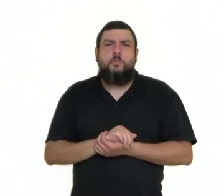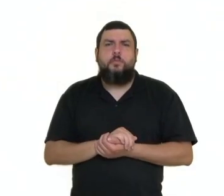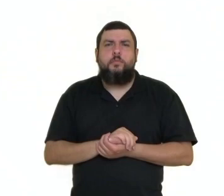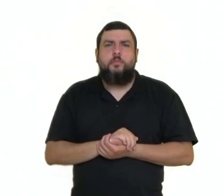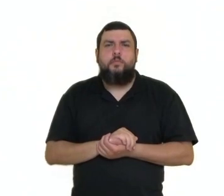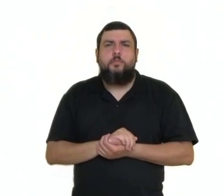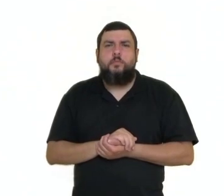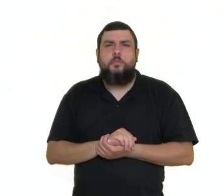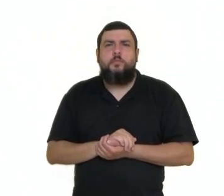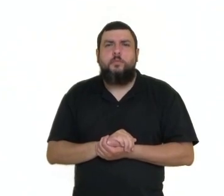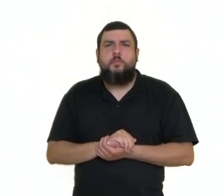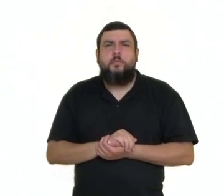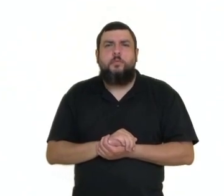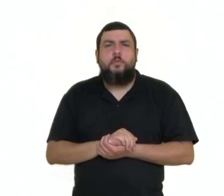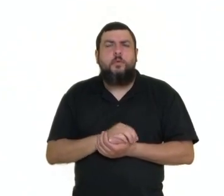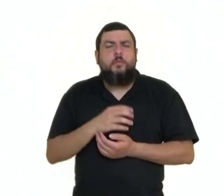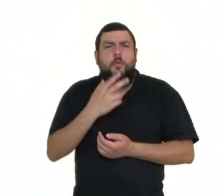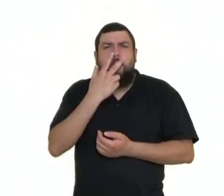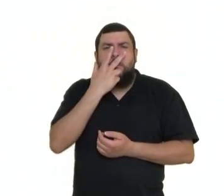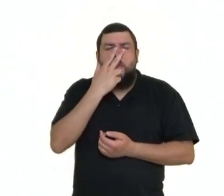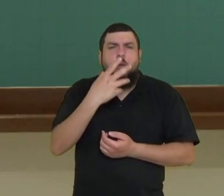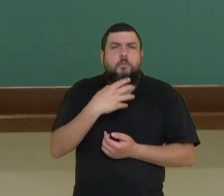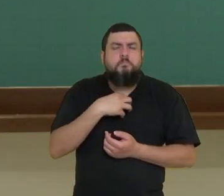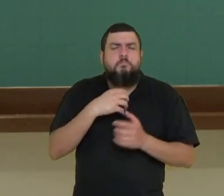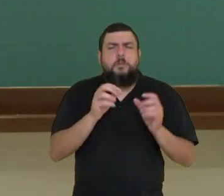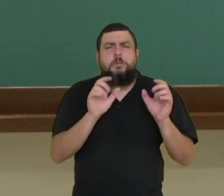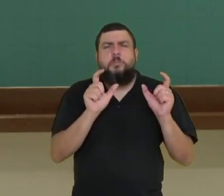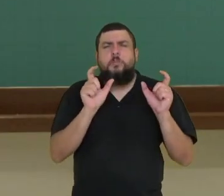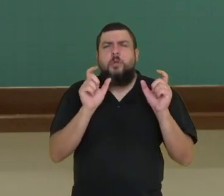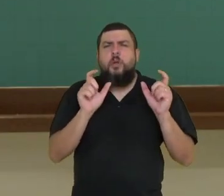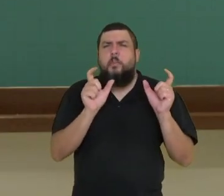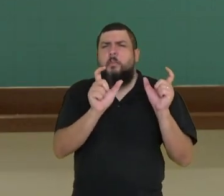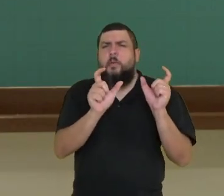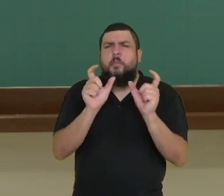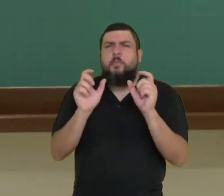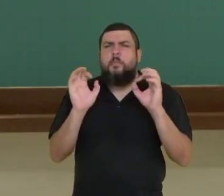modo muito rebuscado. Na letra B, o que nós